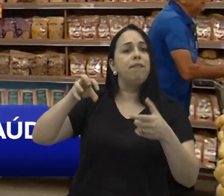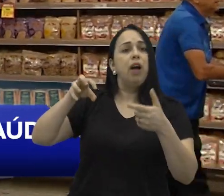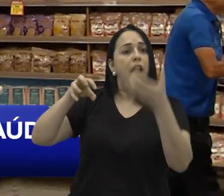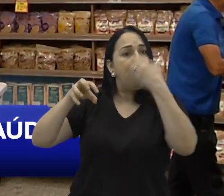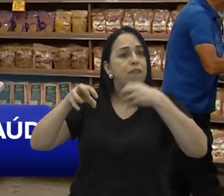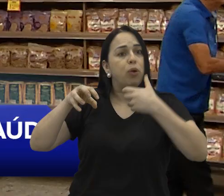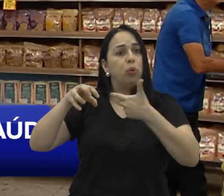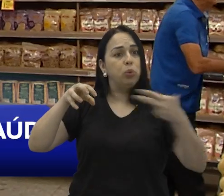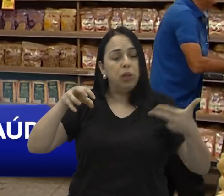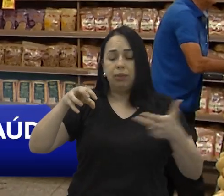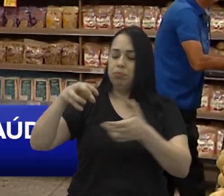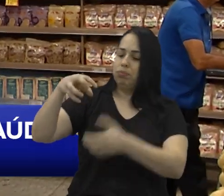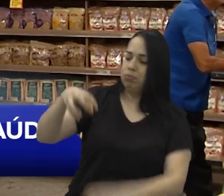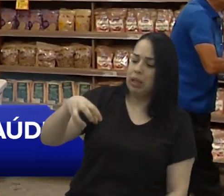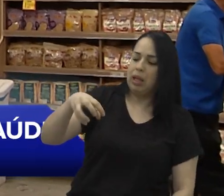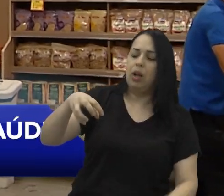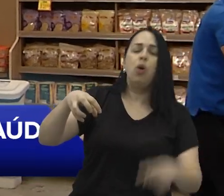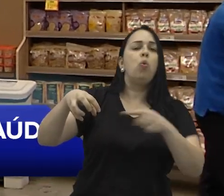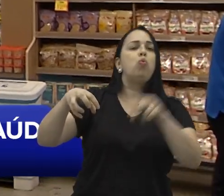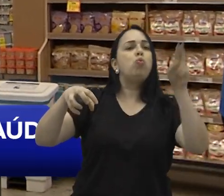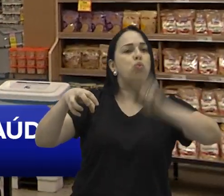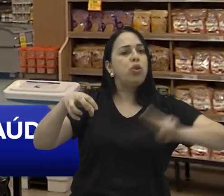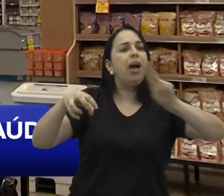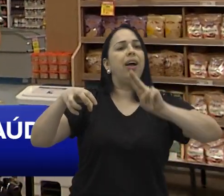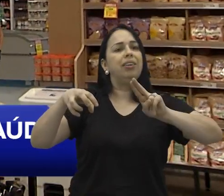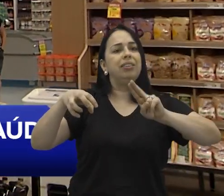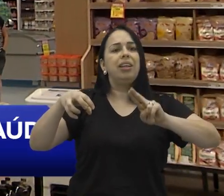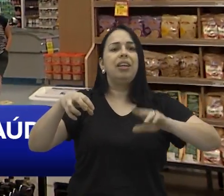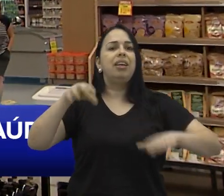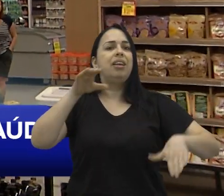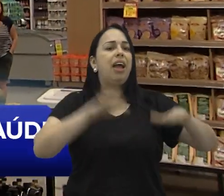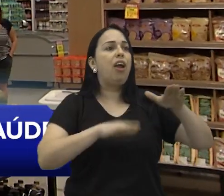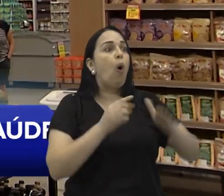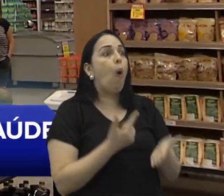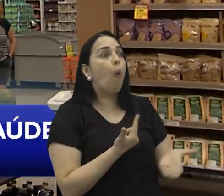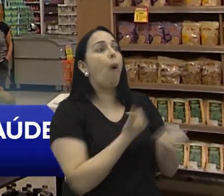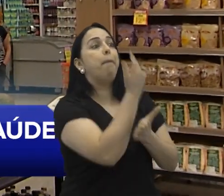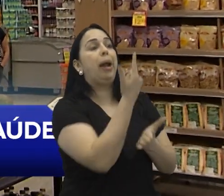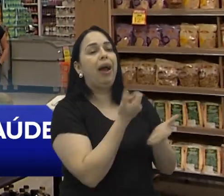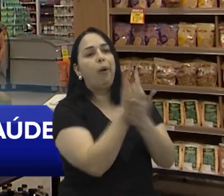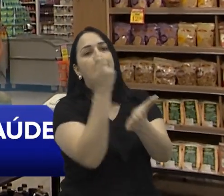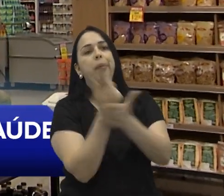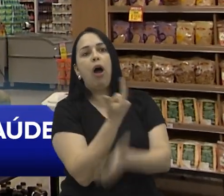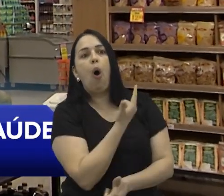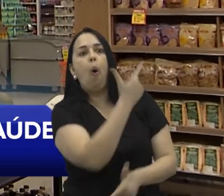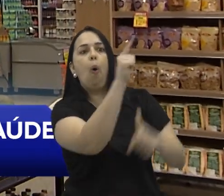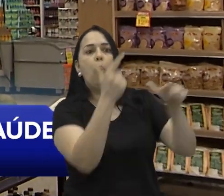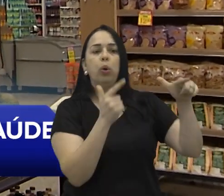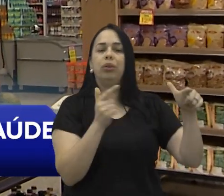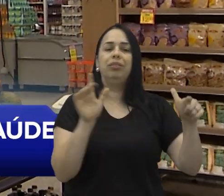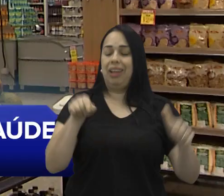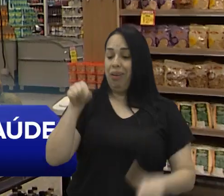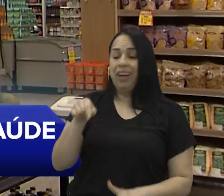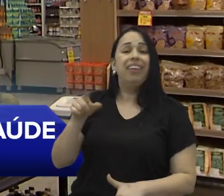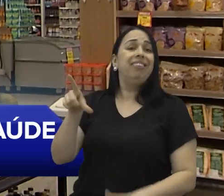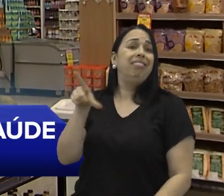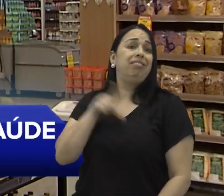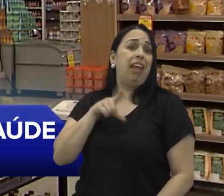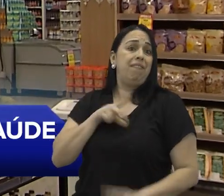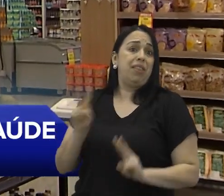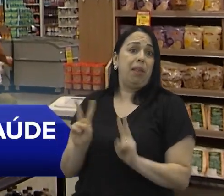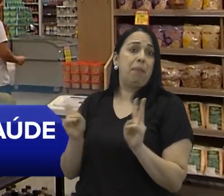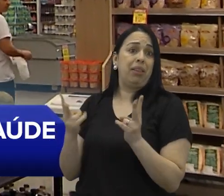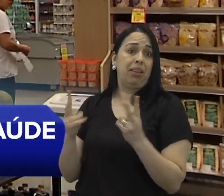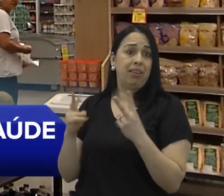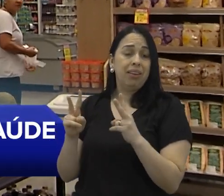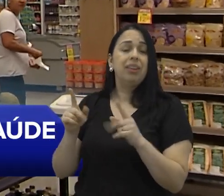da fruta, né, ou só um pedaço desse alimento, e assim você acaba não tendo necessidade de comprar outro alimento para suprir aquele nutriente que já